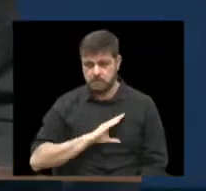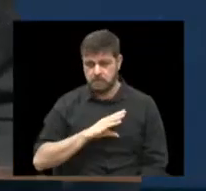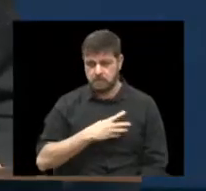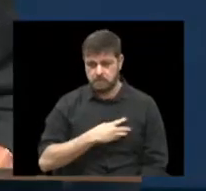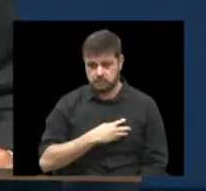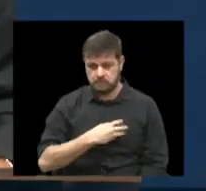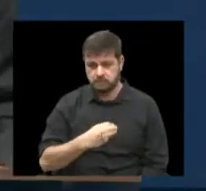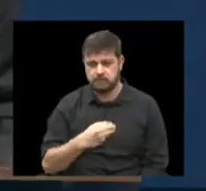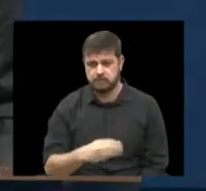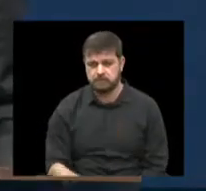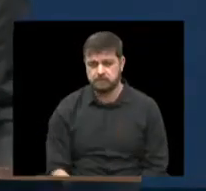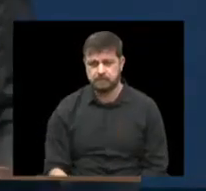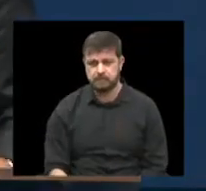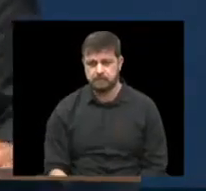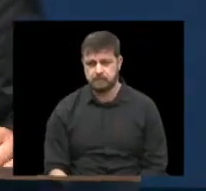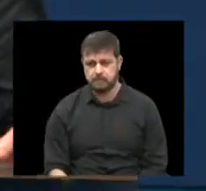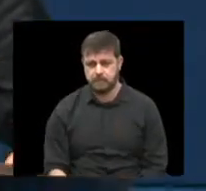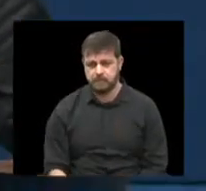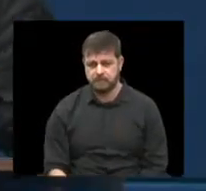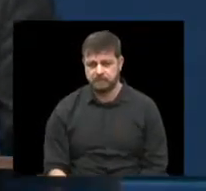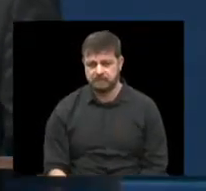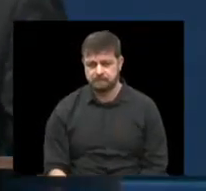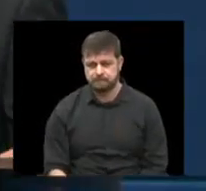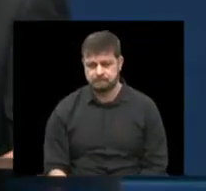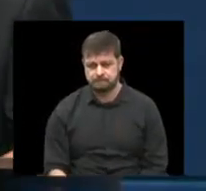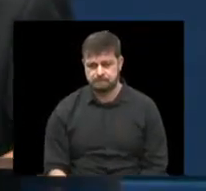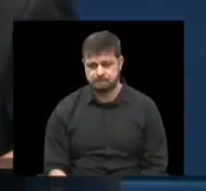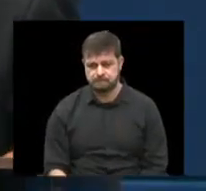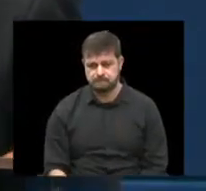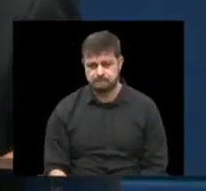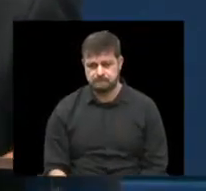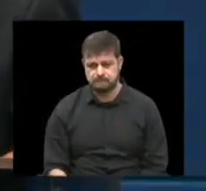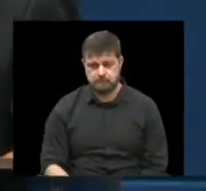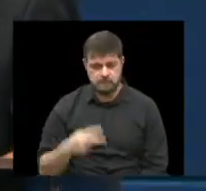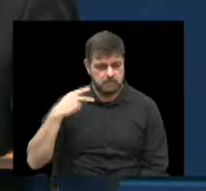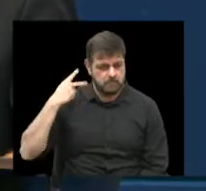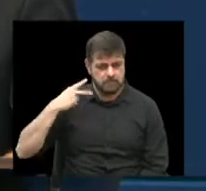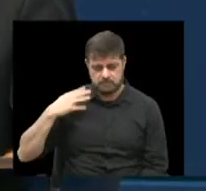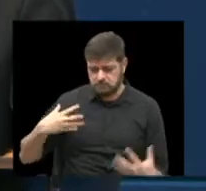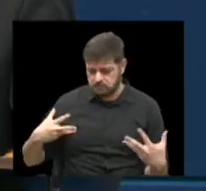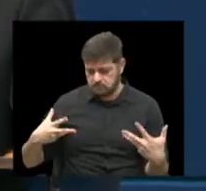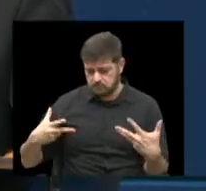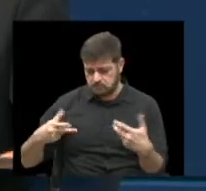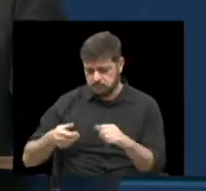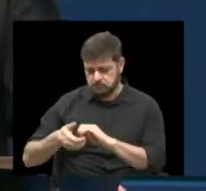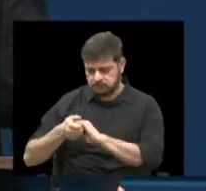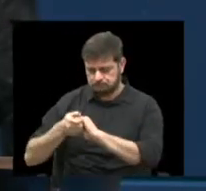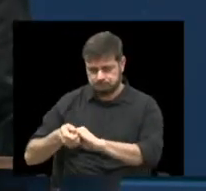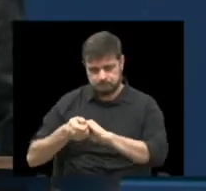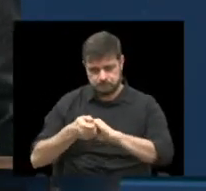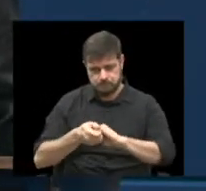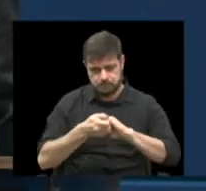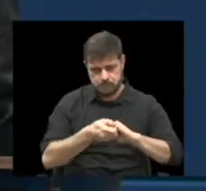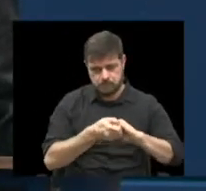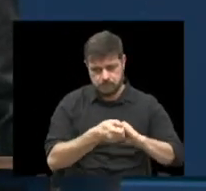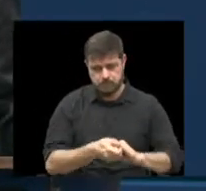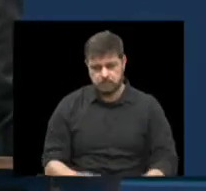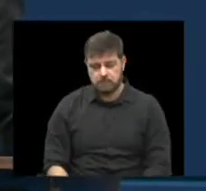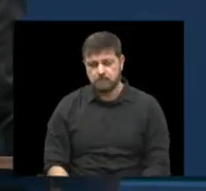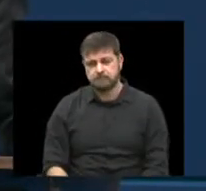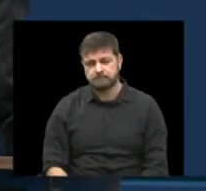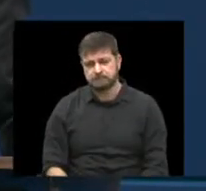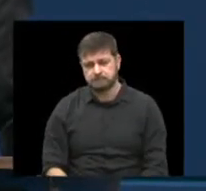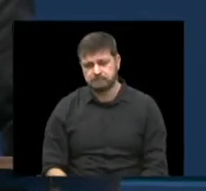Filho. Eu cumprimento todos os vereadores. Cumprimento